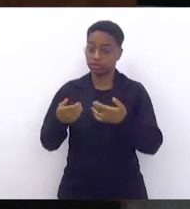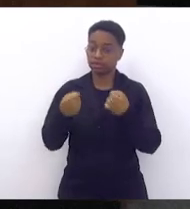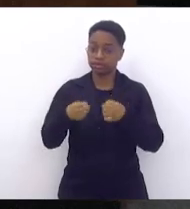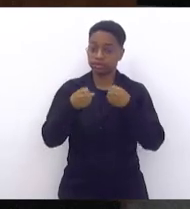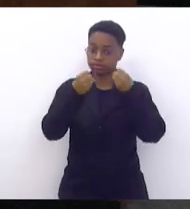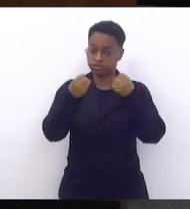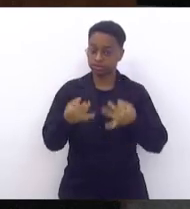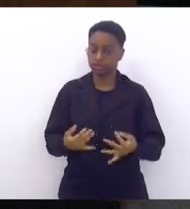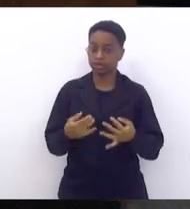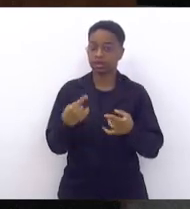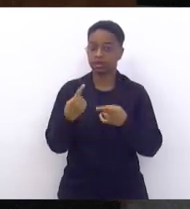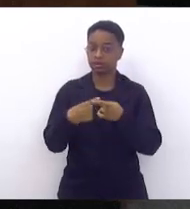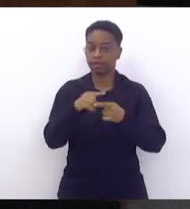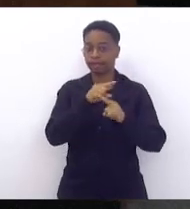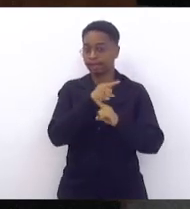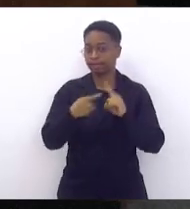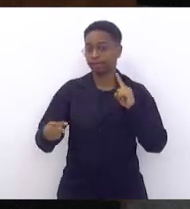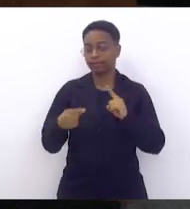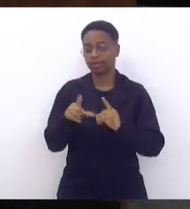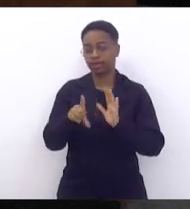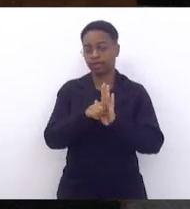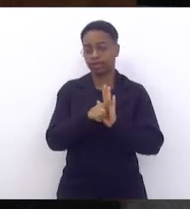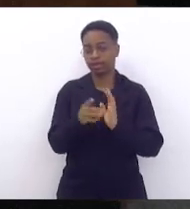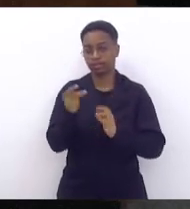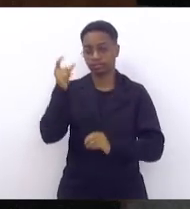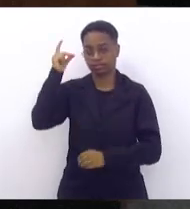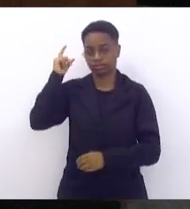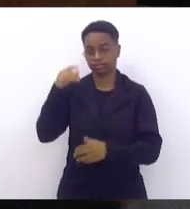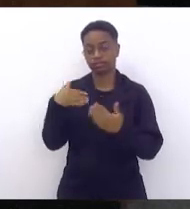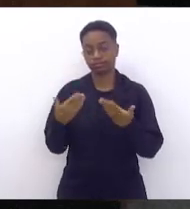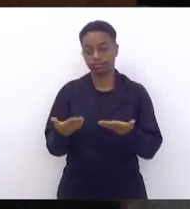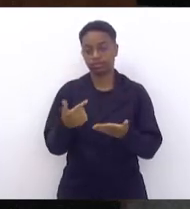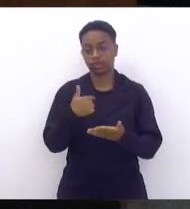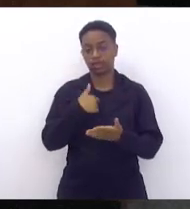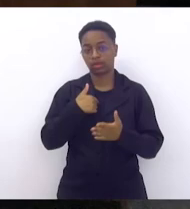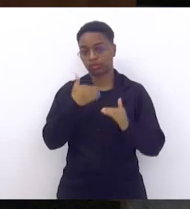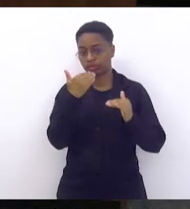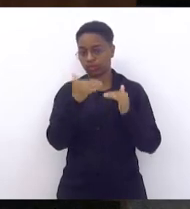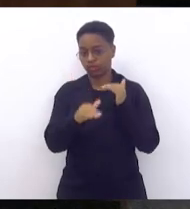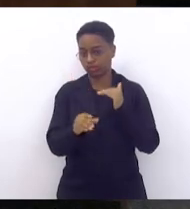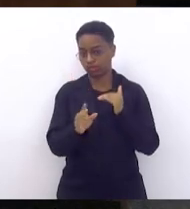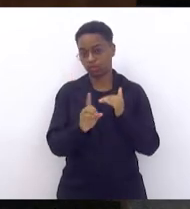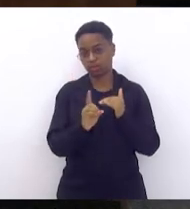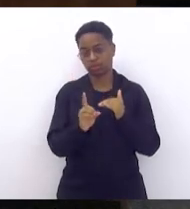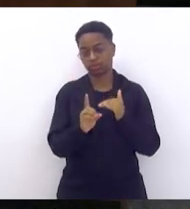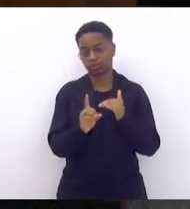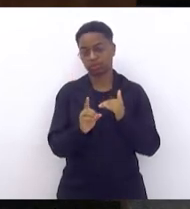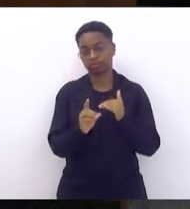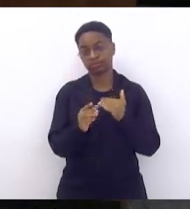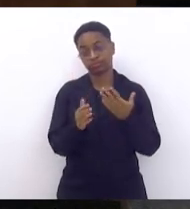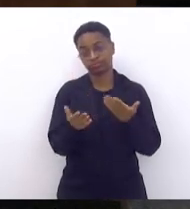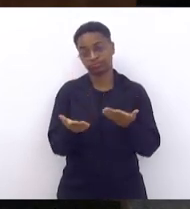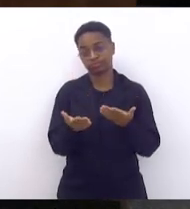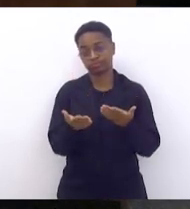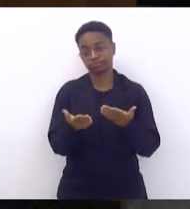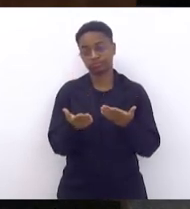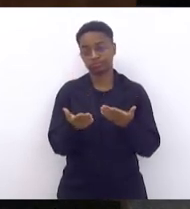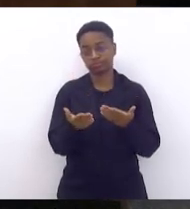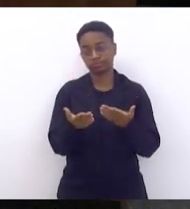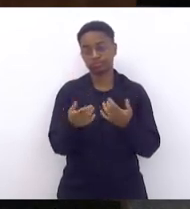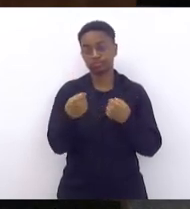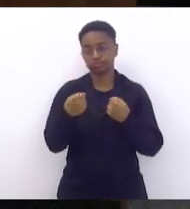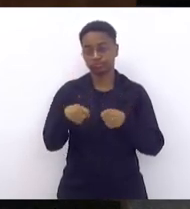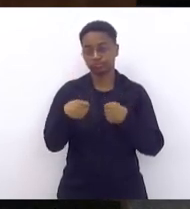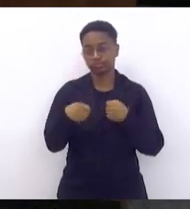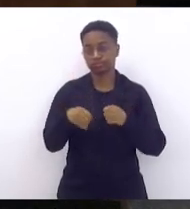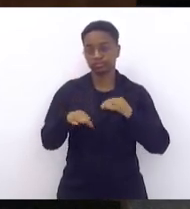está revogando esta lei. Eu tive aqui uma discordância, né, que devia introduzir